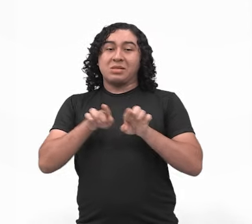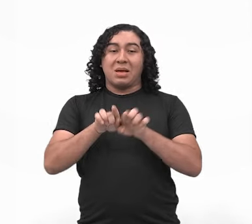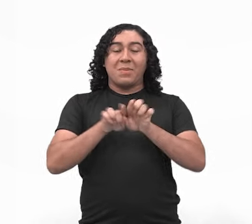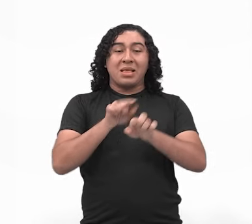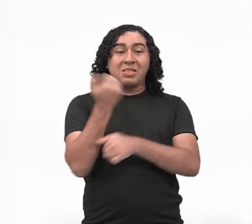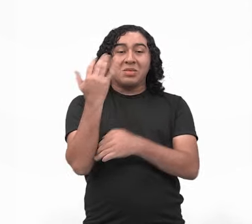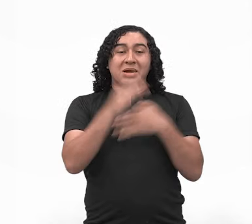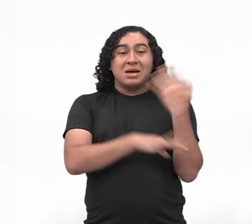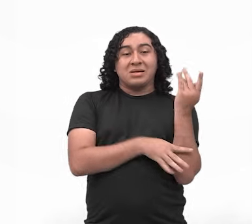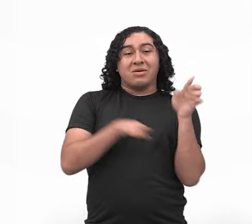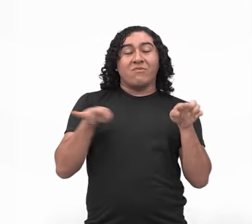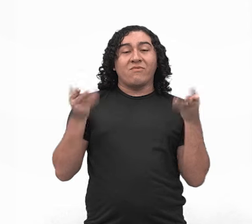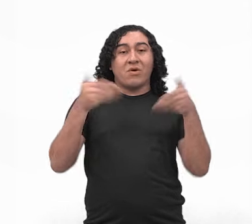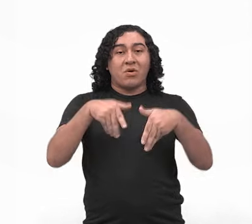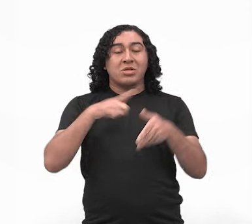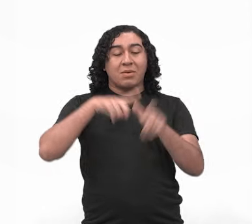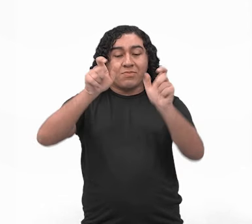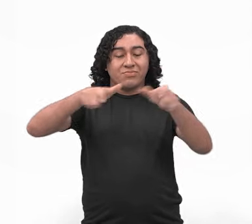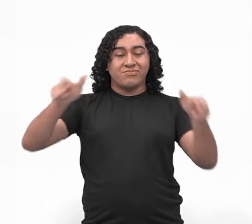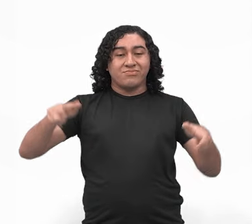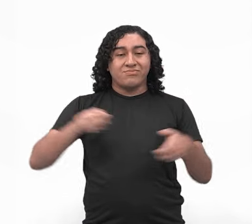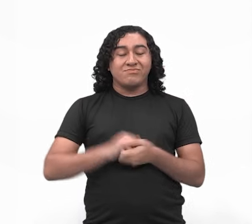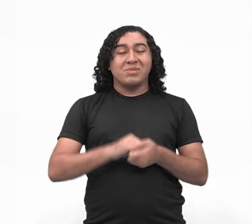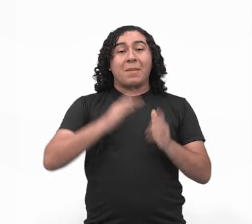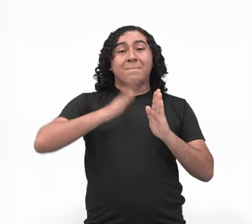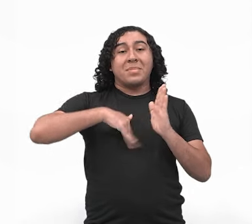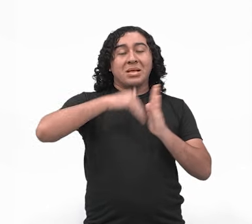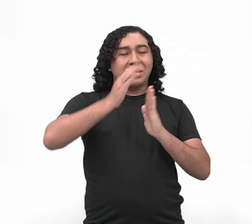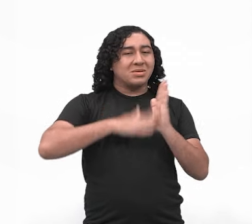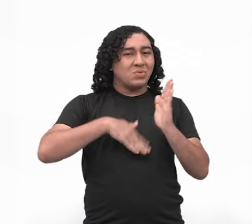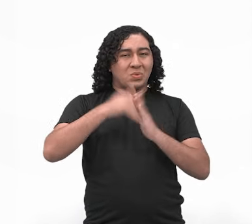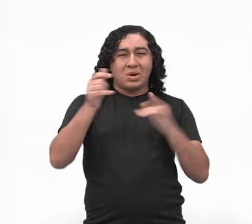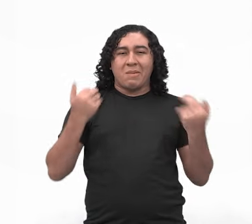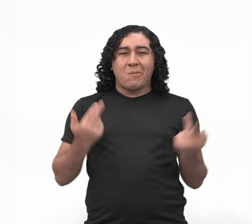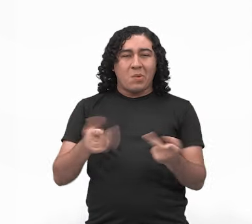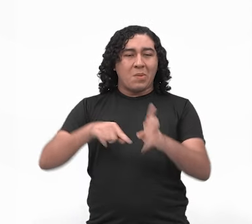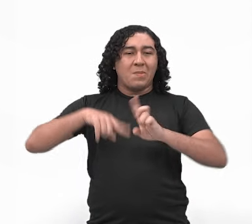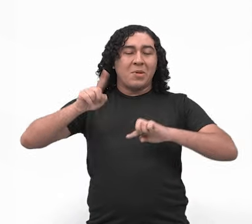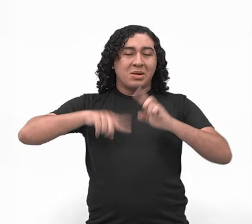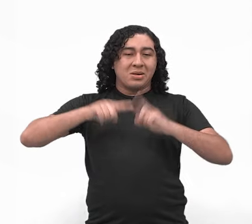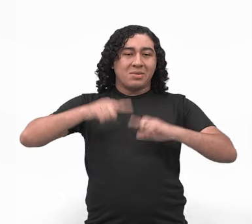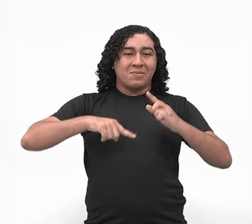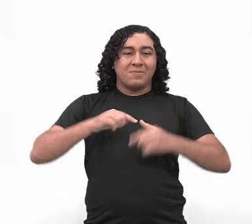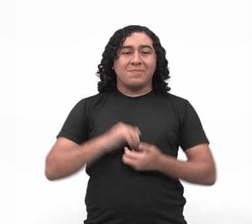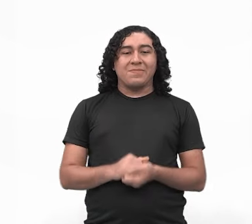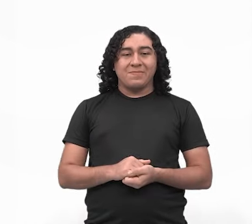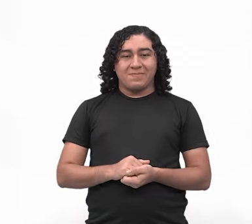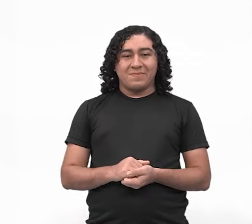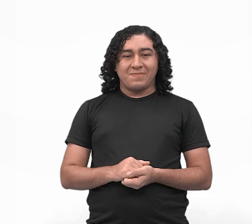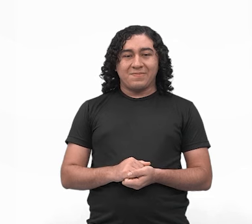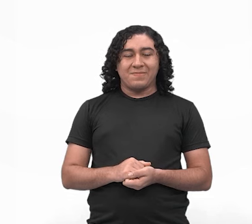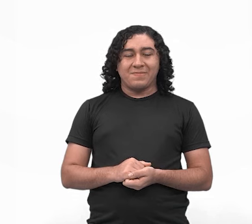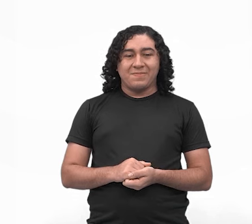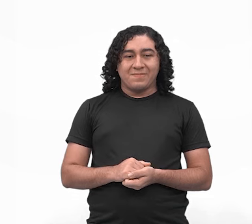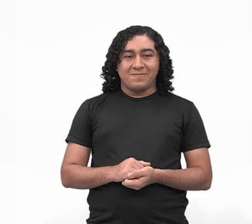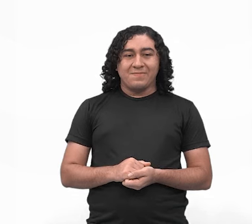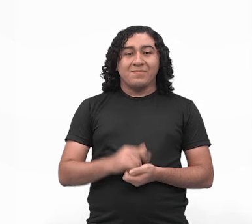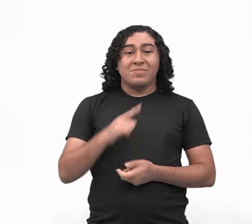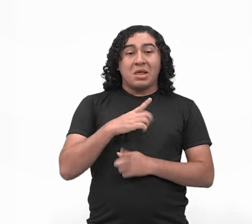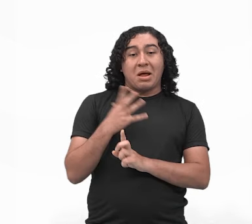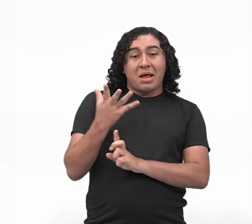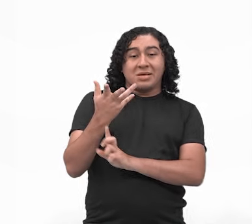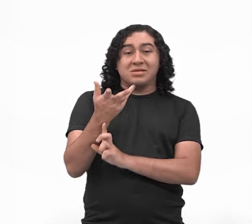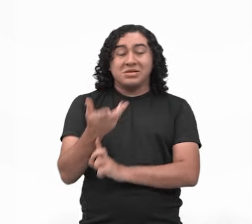na individualidade. Quais os materiais? Óleo sobre tela e aquarela. Então, aí nós temos aí os artistas que